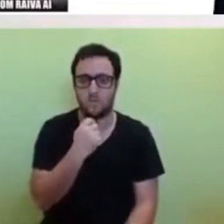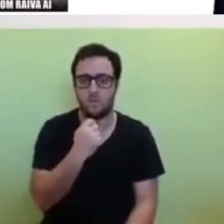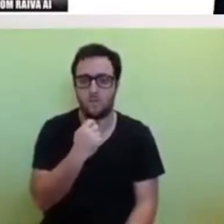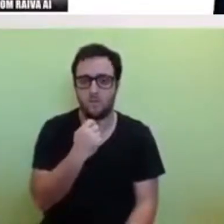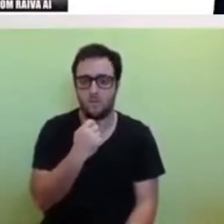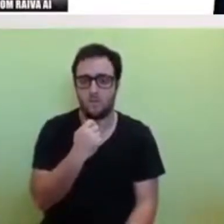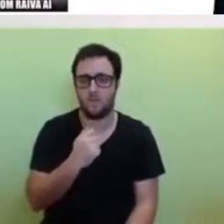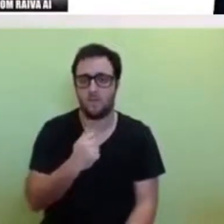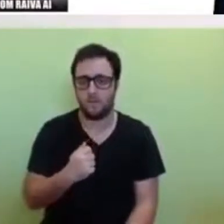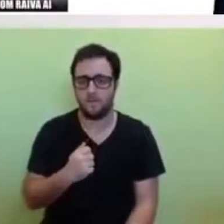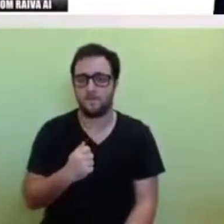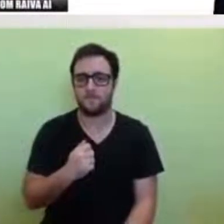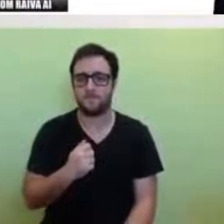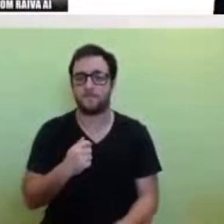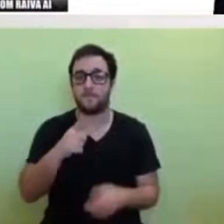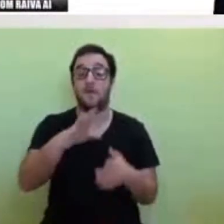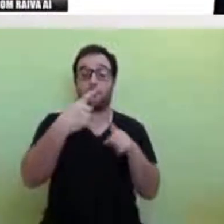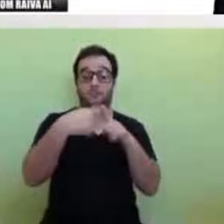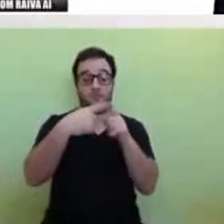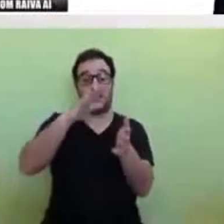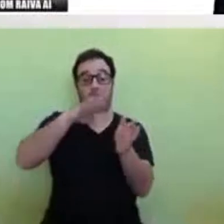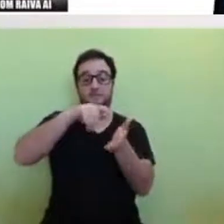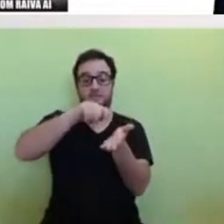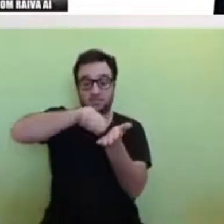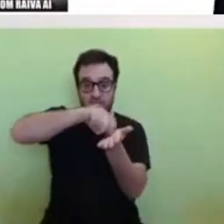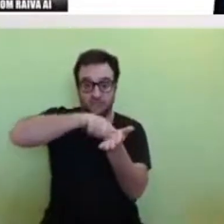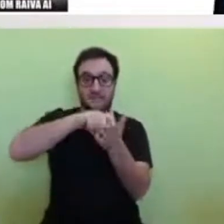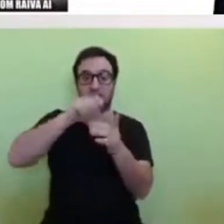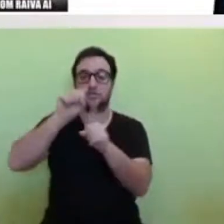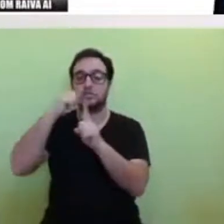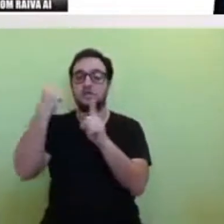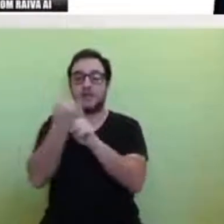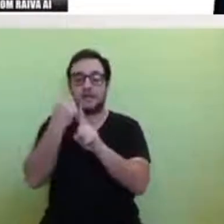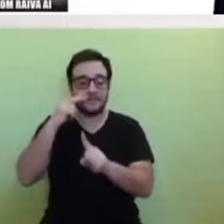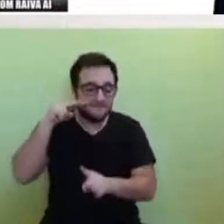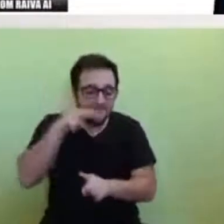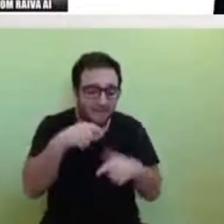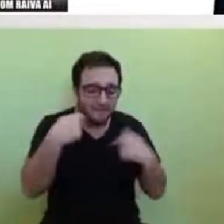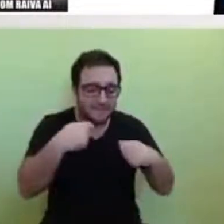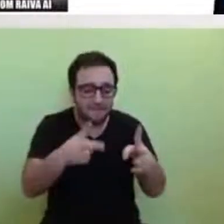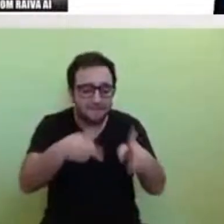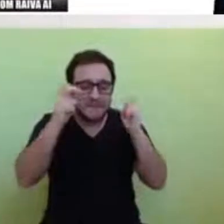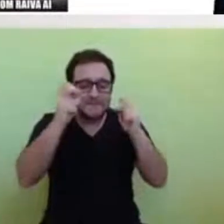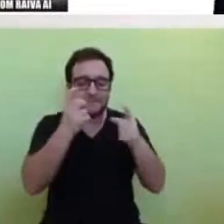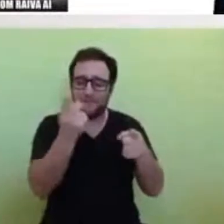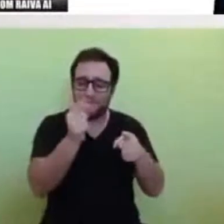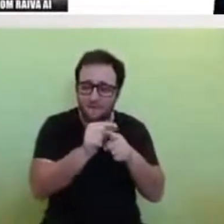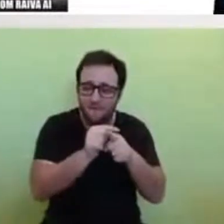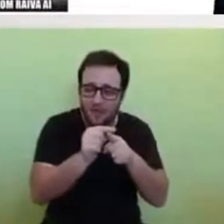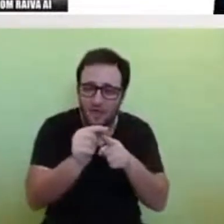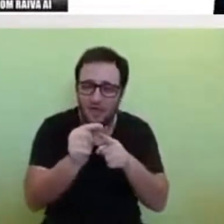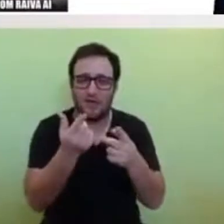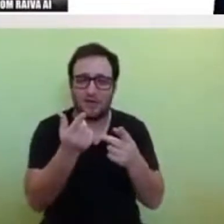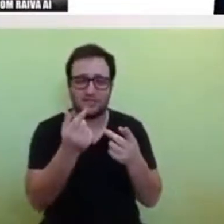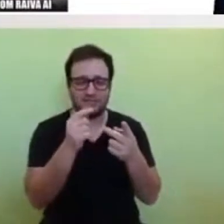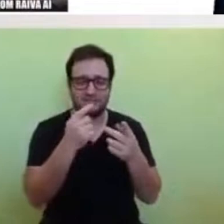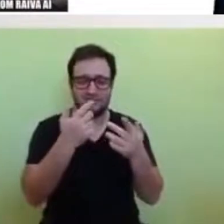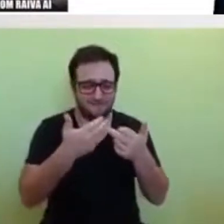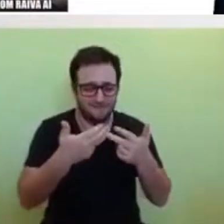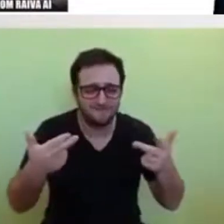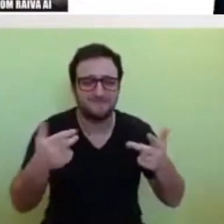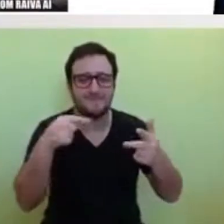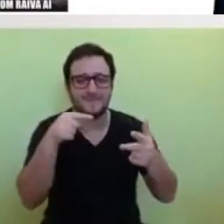papel de descrever foneticamente tudo que é falado. O objetivo dela é representar a língua.